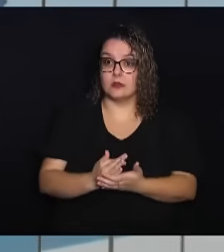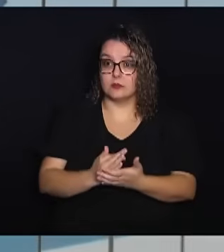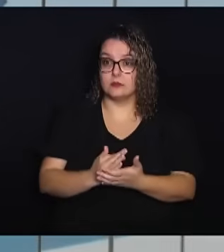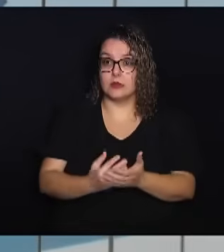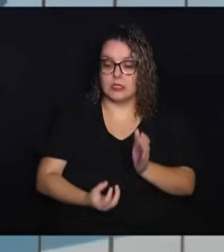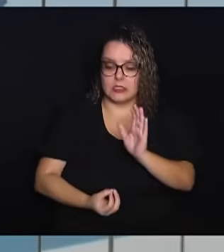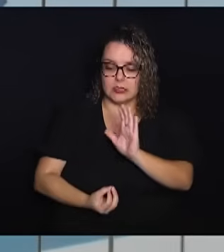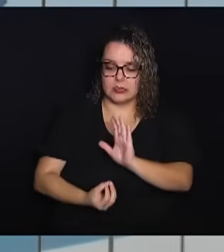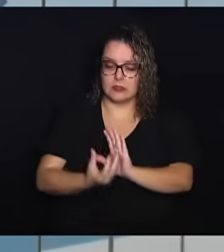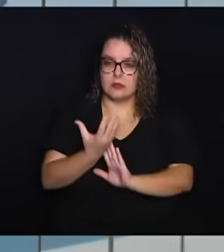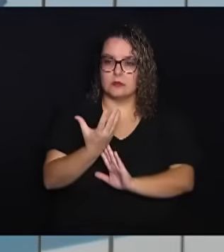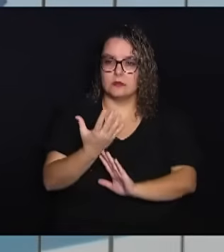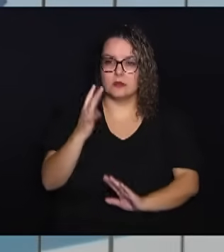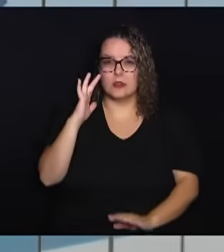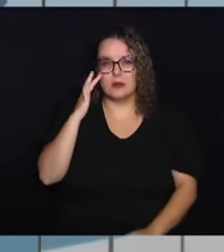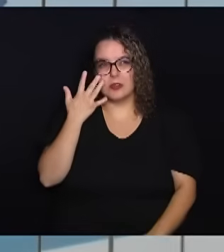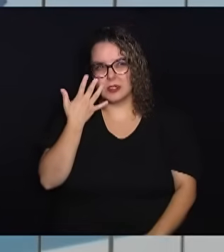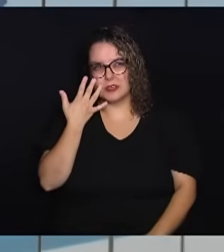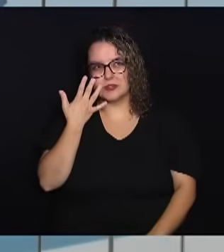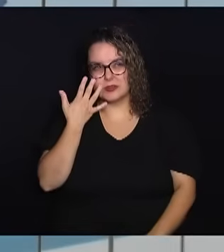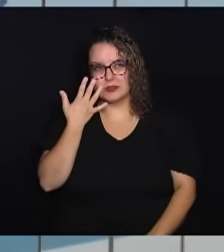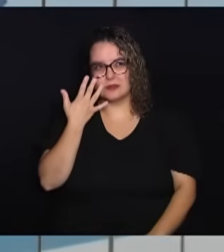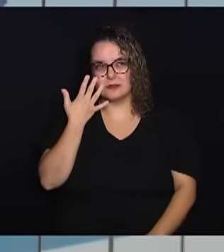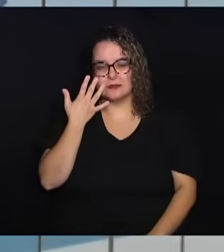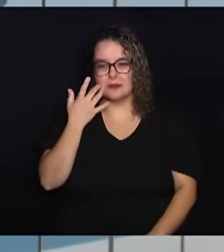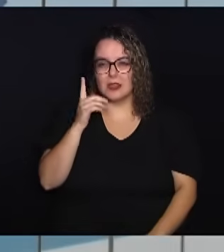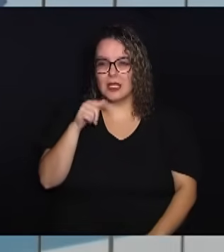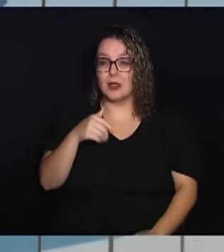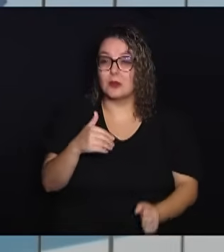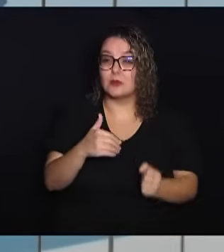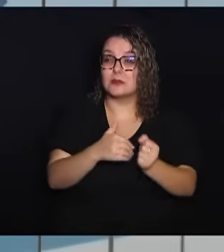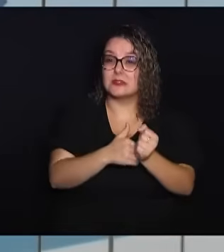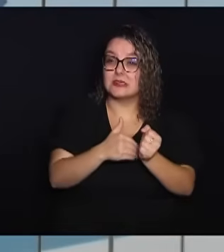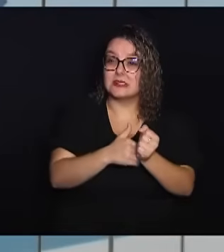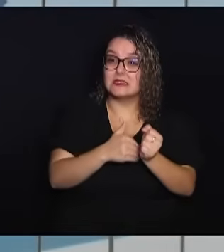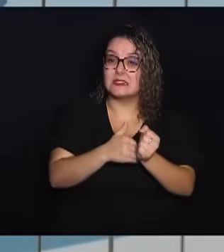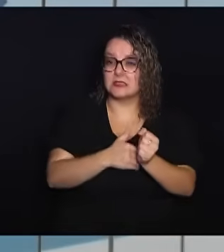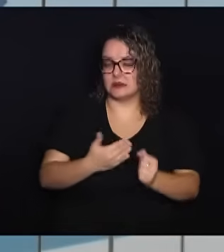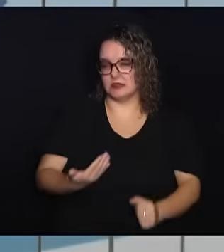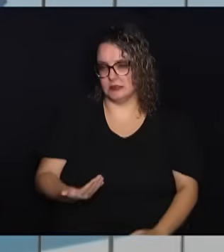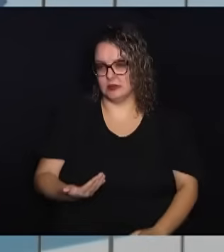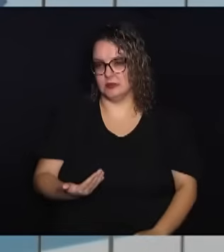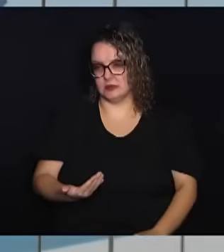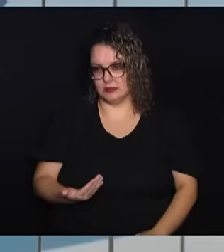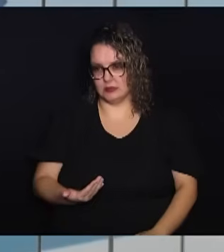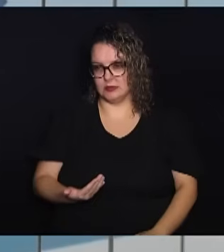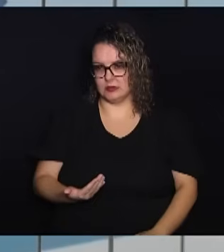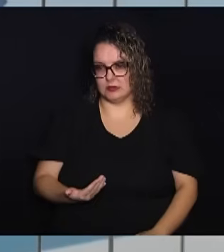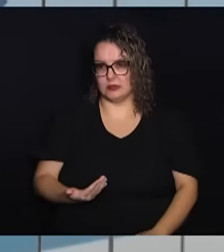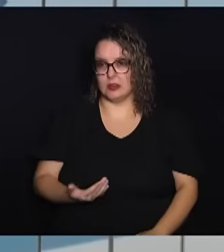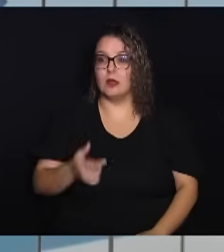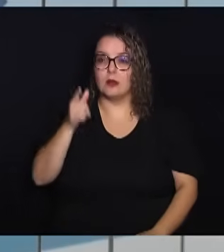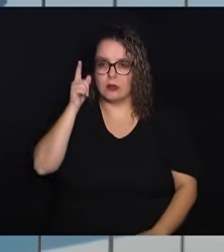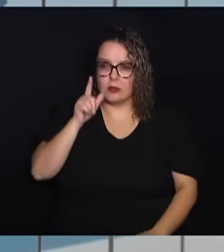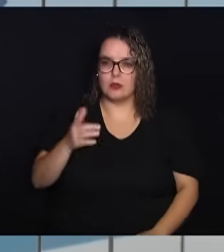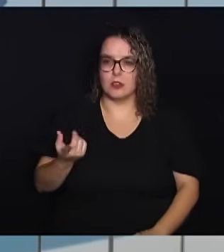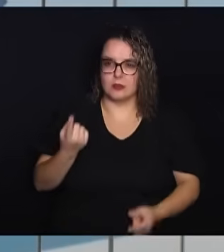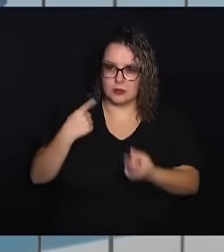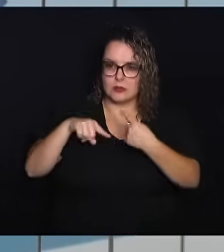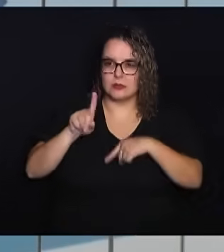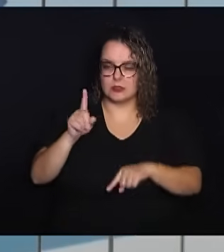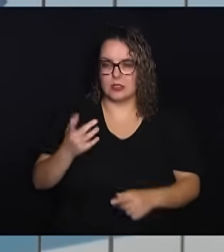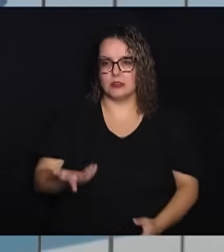cria... Eu acho que a fé é a chave é o segredo para você alcançar o